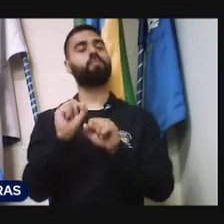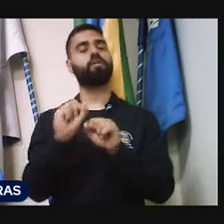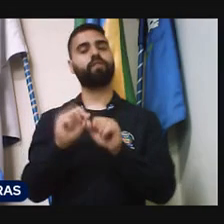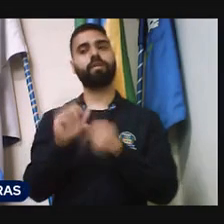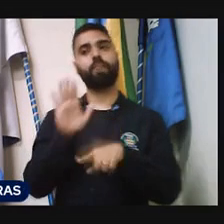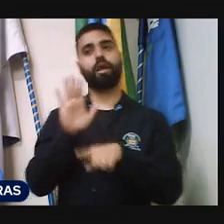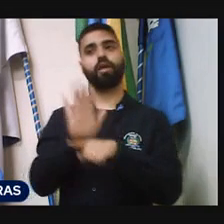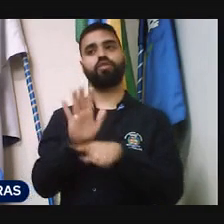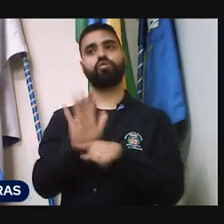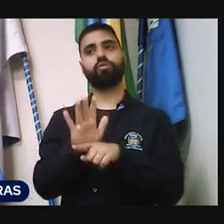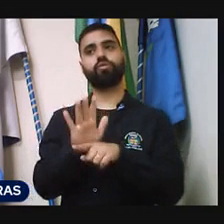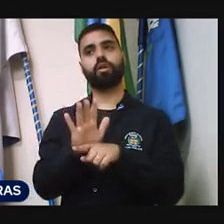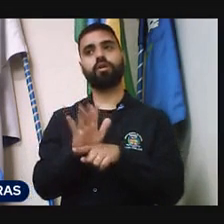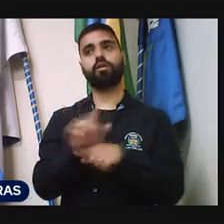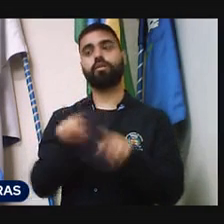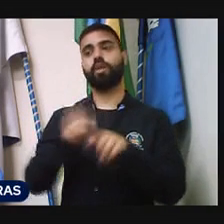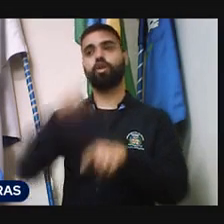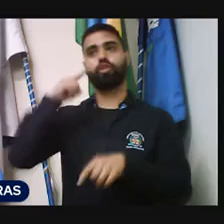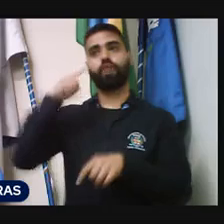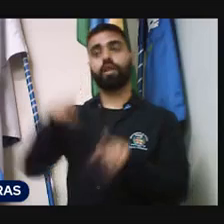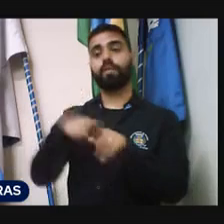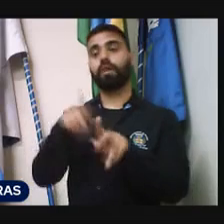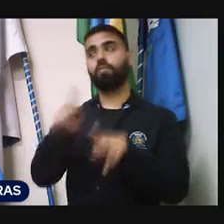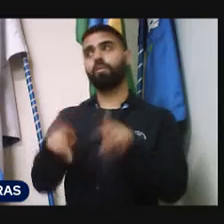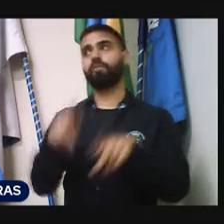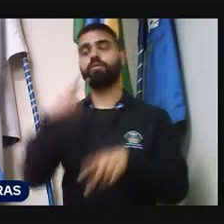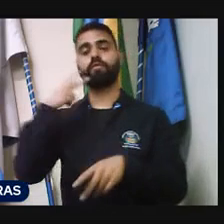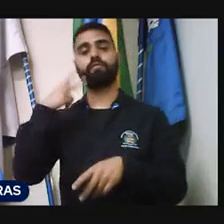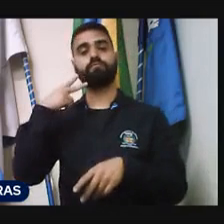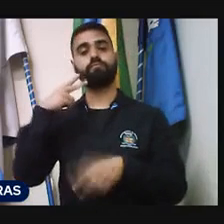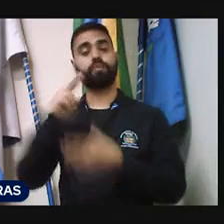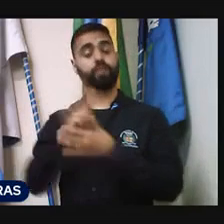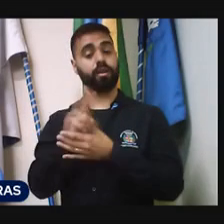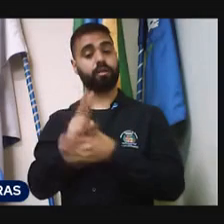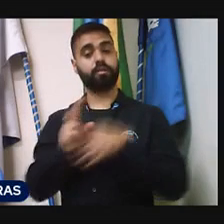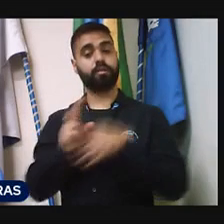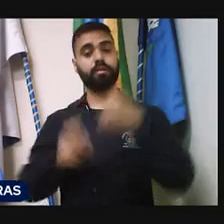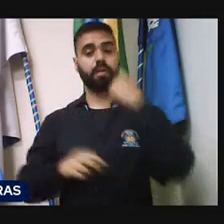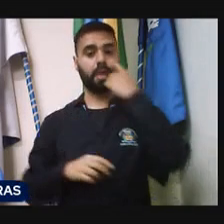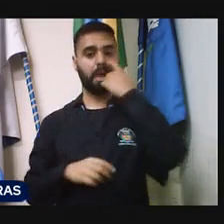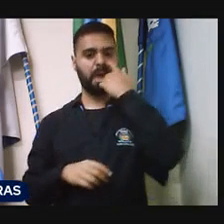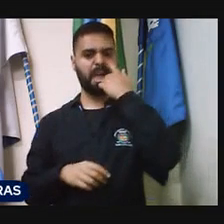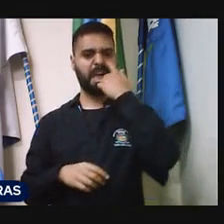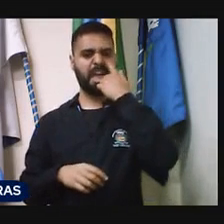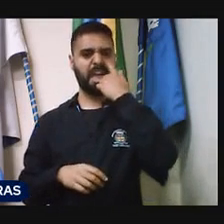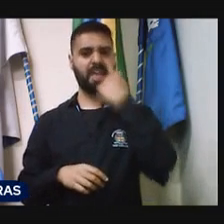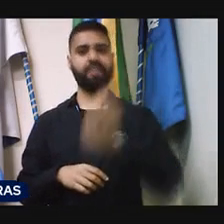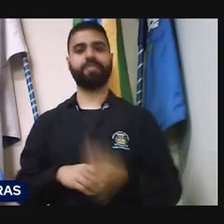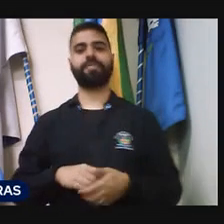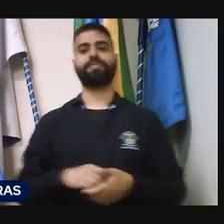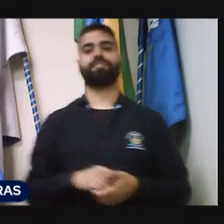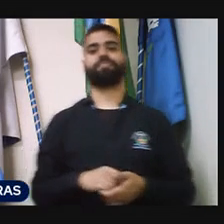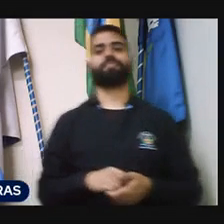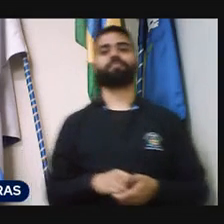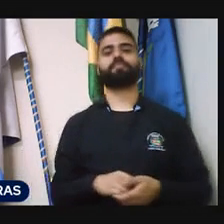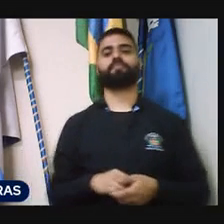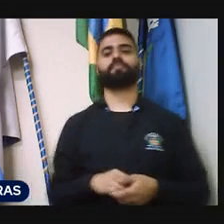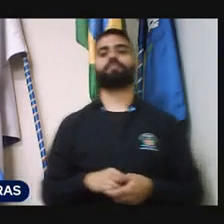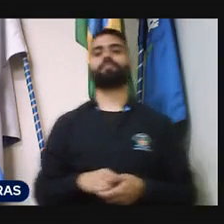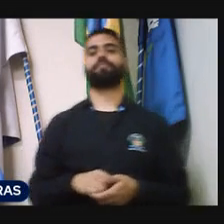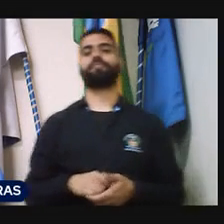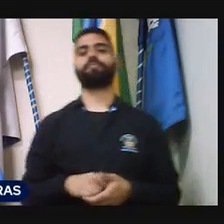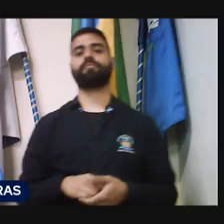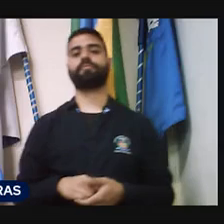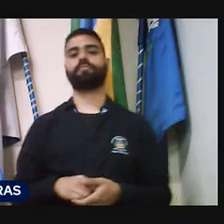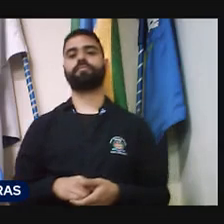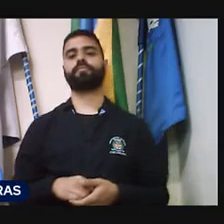poder tá ajudando aqui dos Advogados EA população de Valença é uma outra coisa que eu tenho visto também acredito que vocês